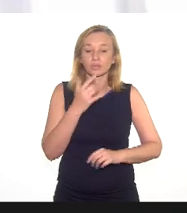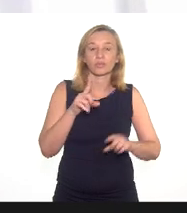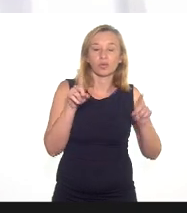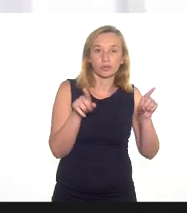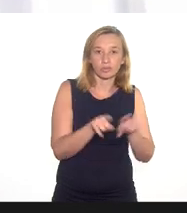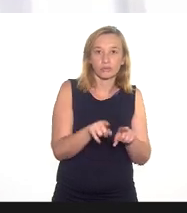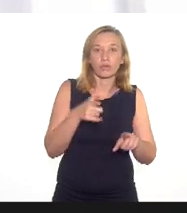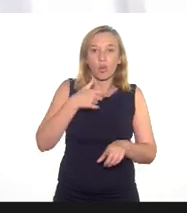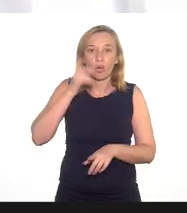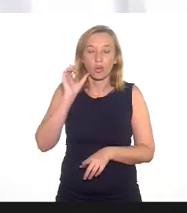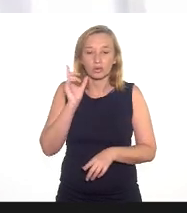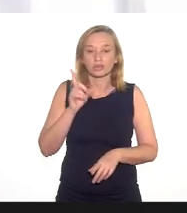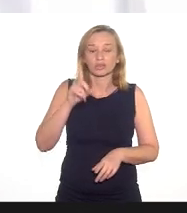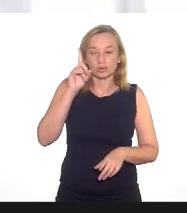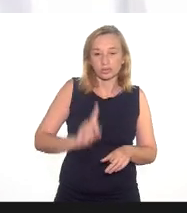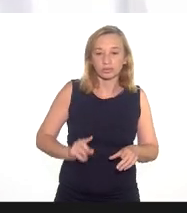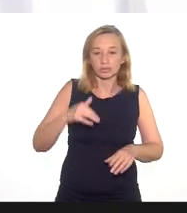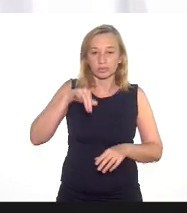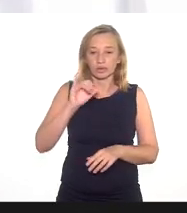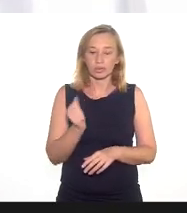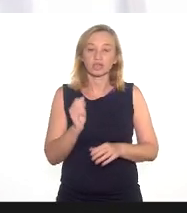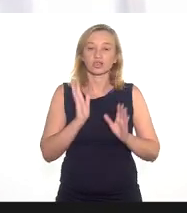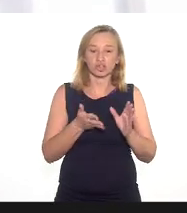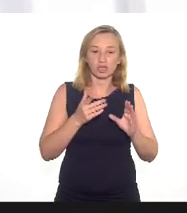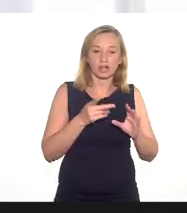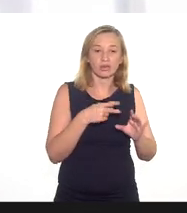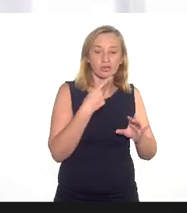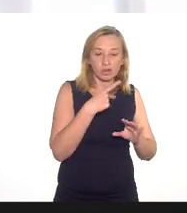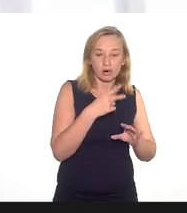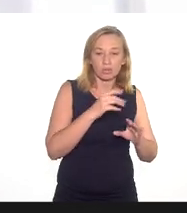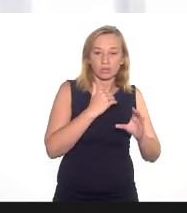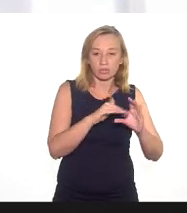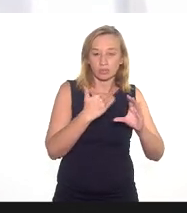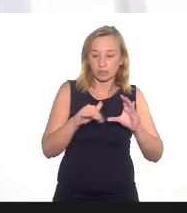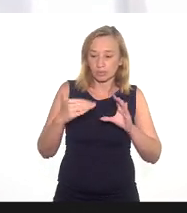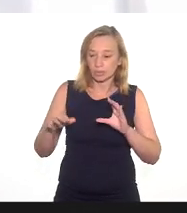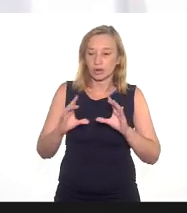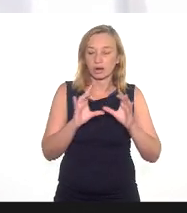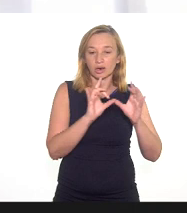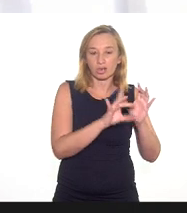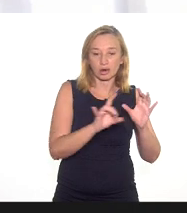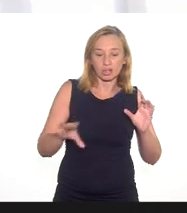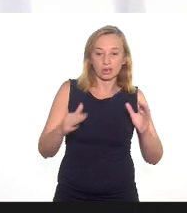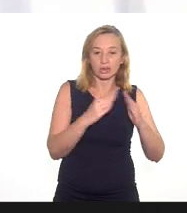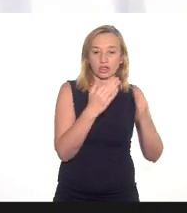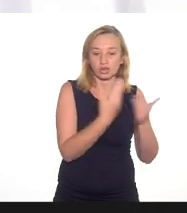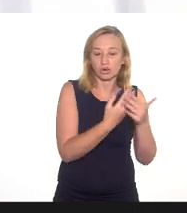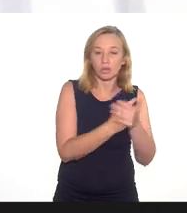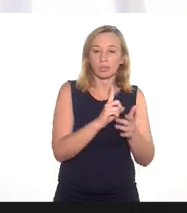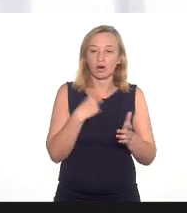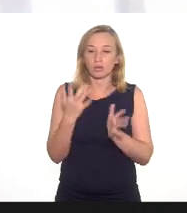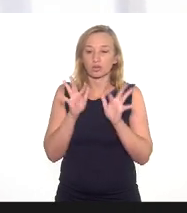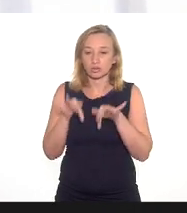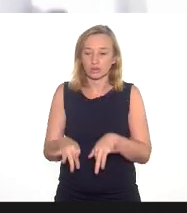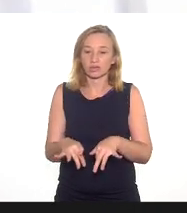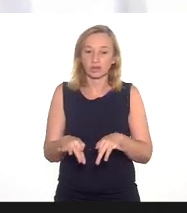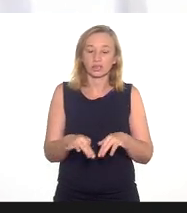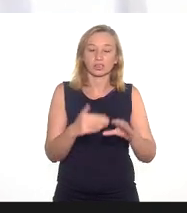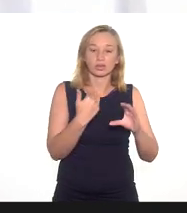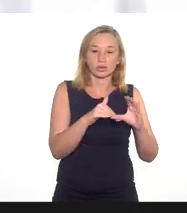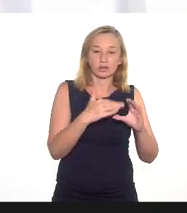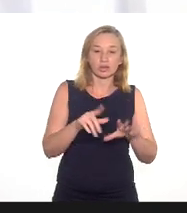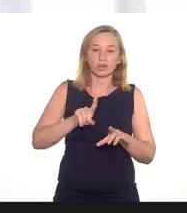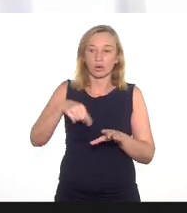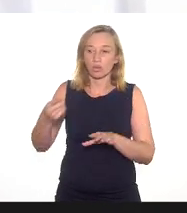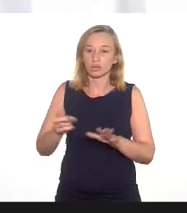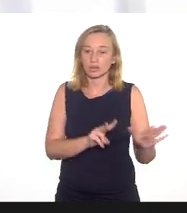da professora Márcia já fez contato com as escolas, já mandou, tá, para a gente poder, e hoje está concluindo esse envio, para que semana